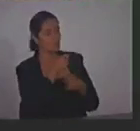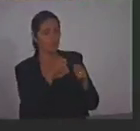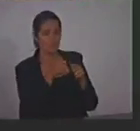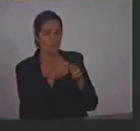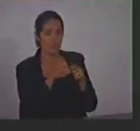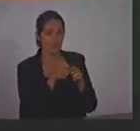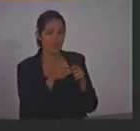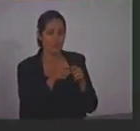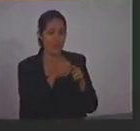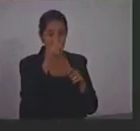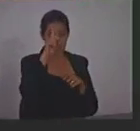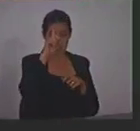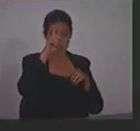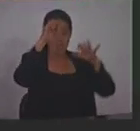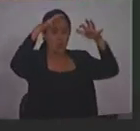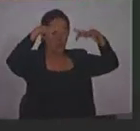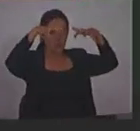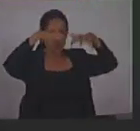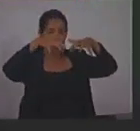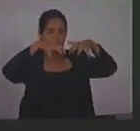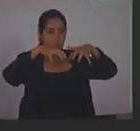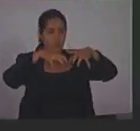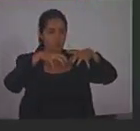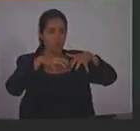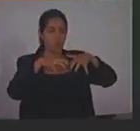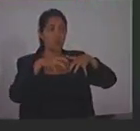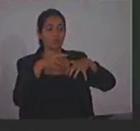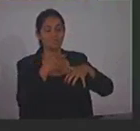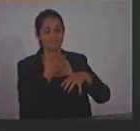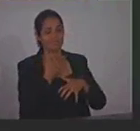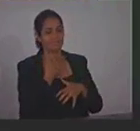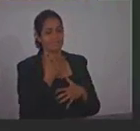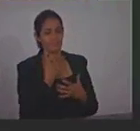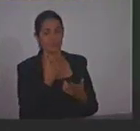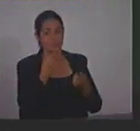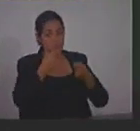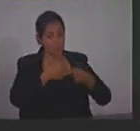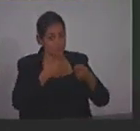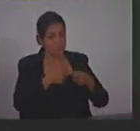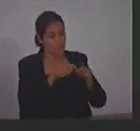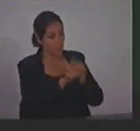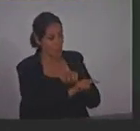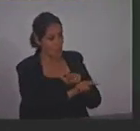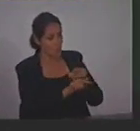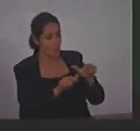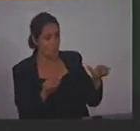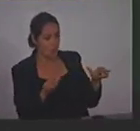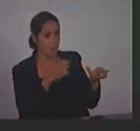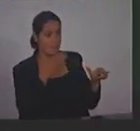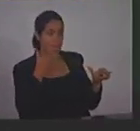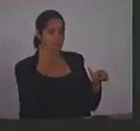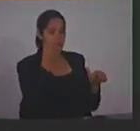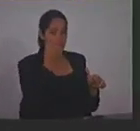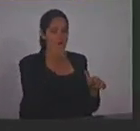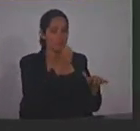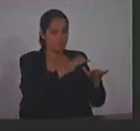chuvoso. Não é que você não pode fazer uma terraplanagem em período chuvoso, mas faça a limpeza adequada e melhore o